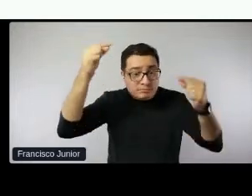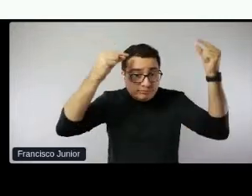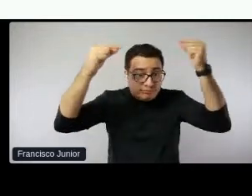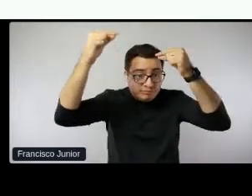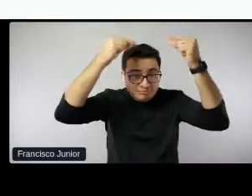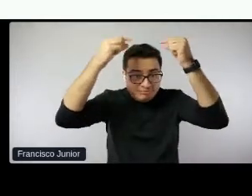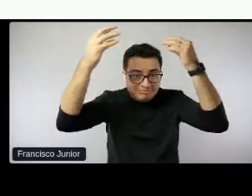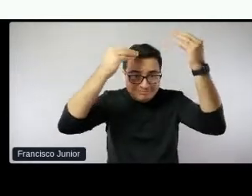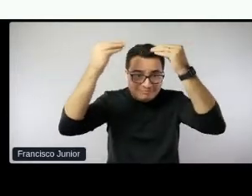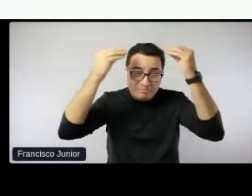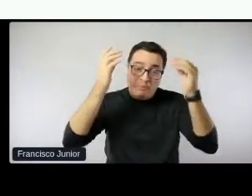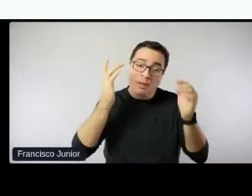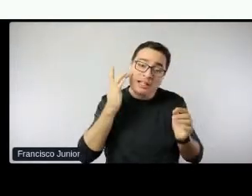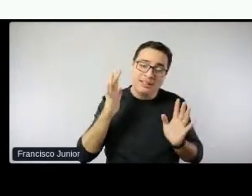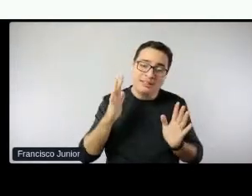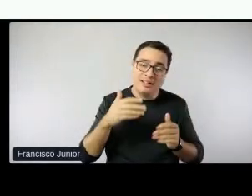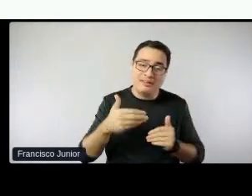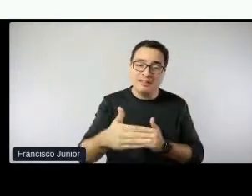Já está chegando na hora.